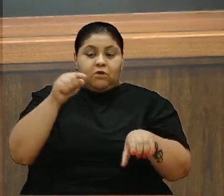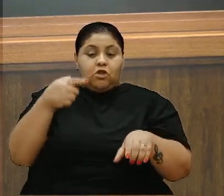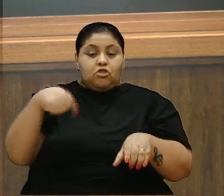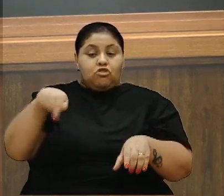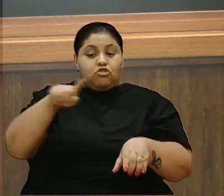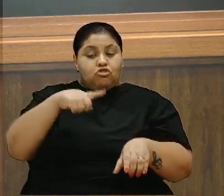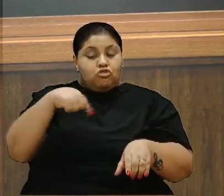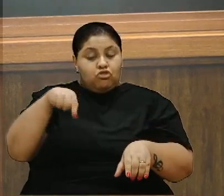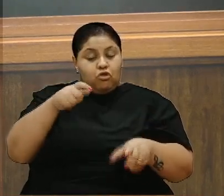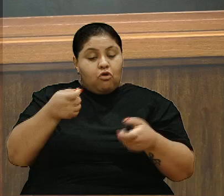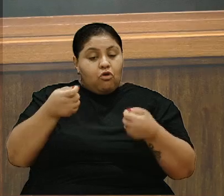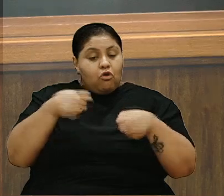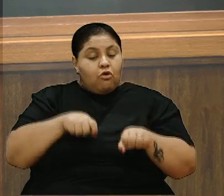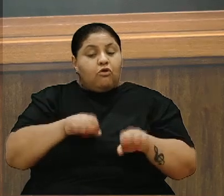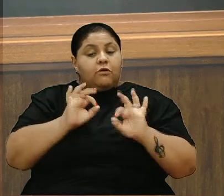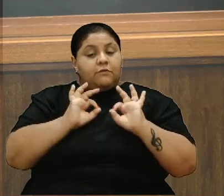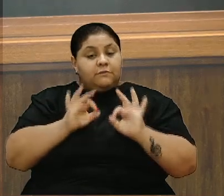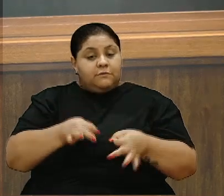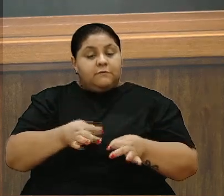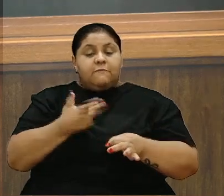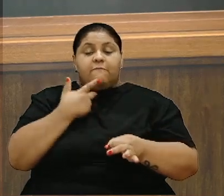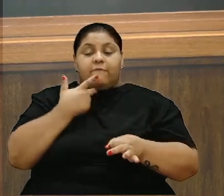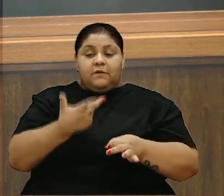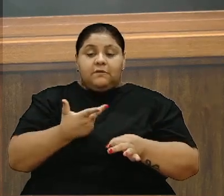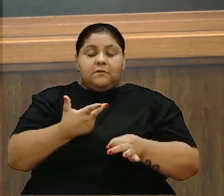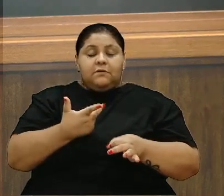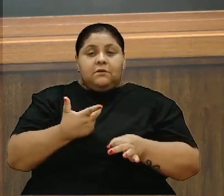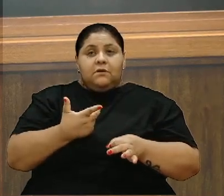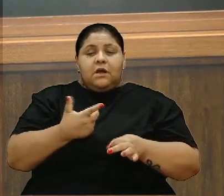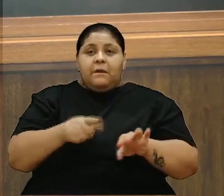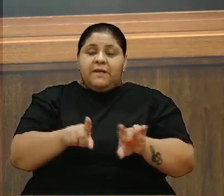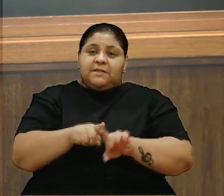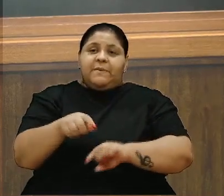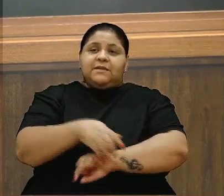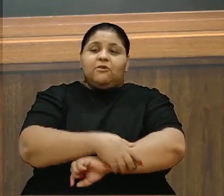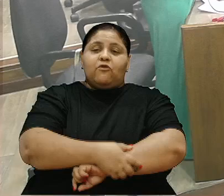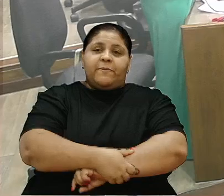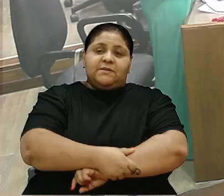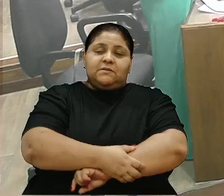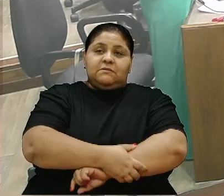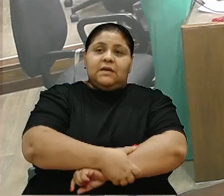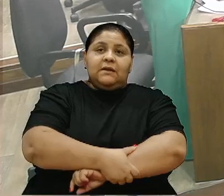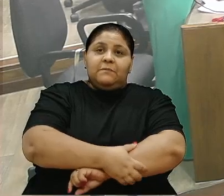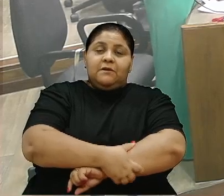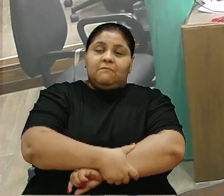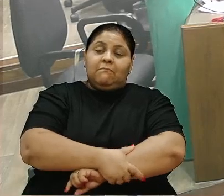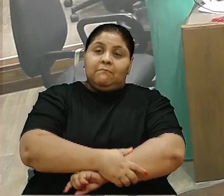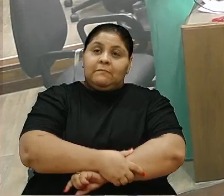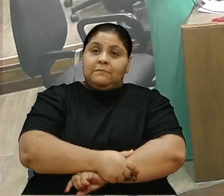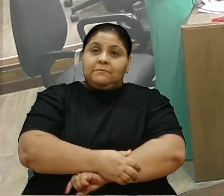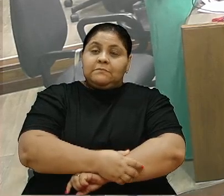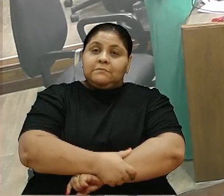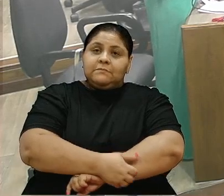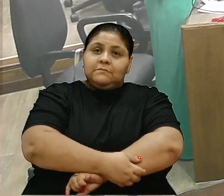forma contundente, reforçar. Sua parte, vereador Pedro.